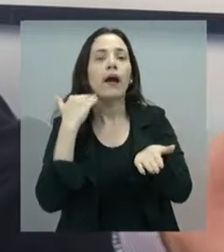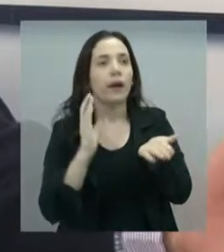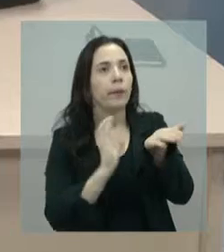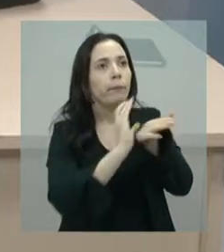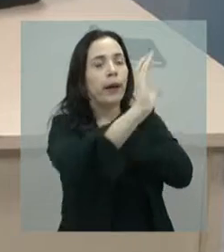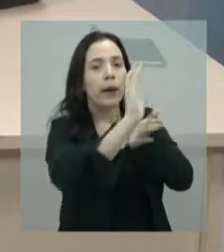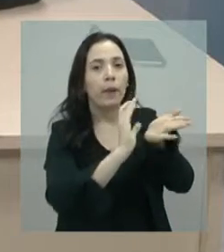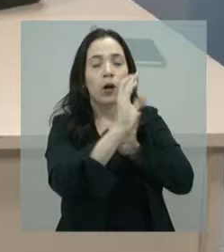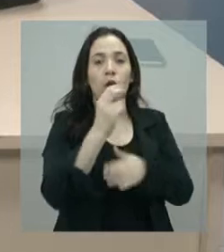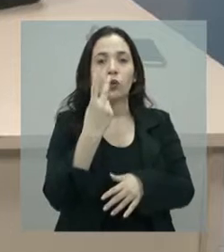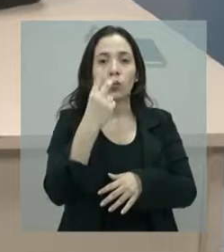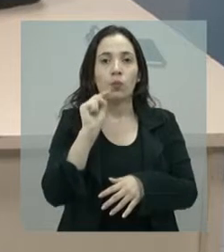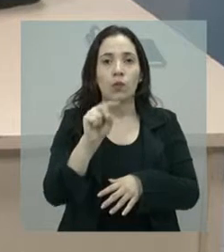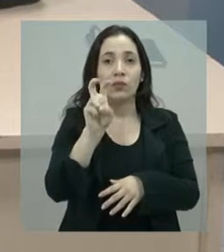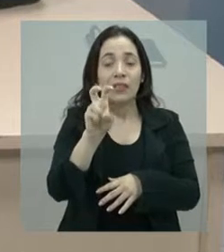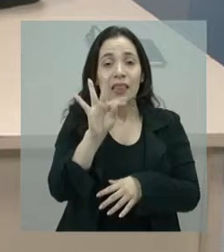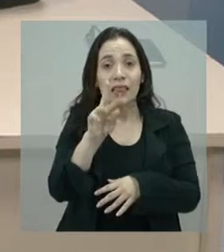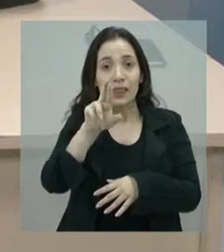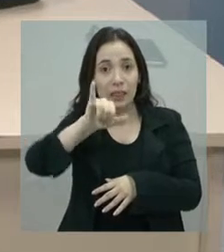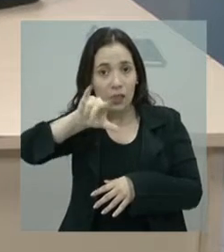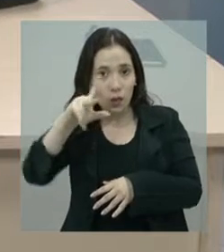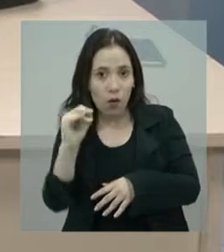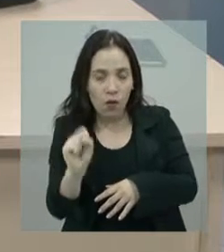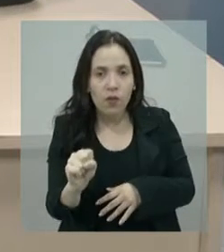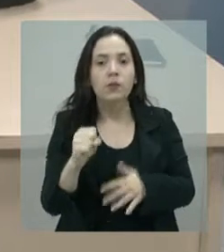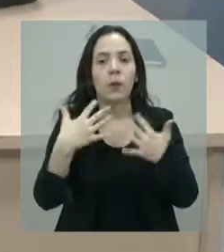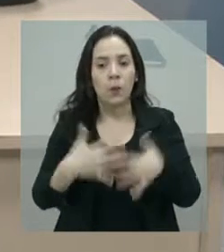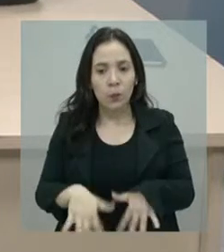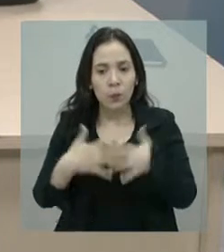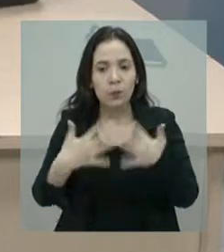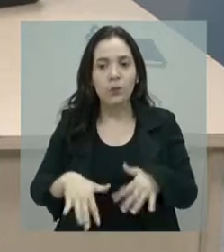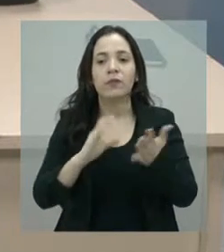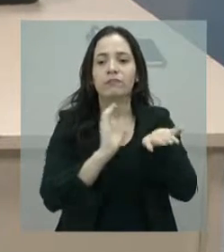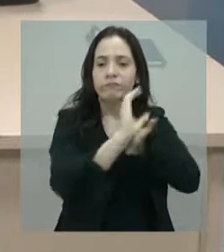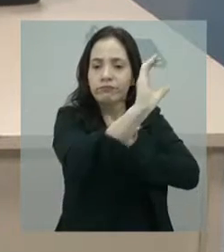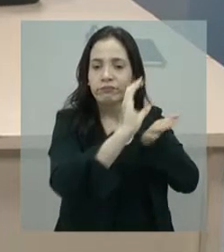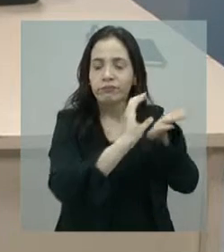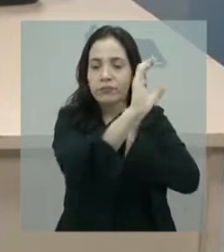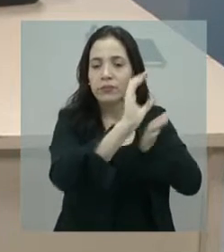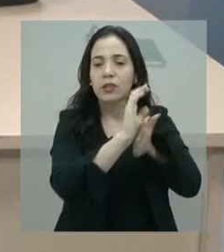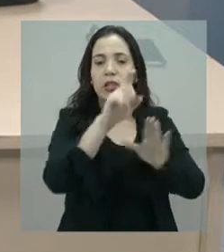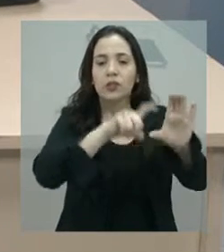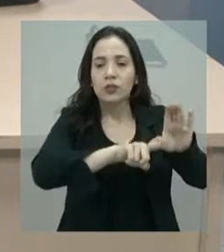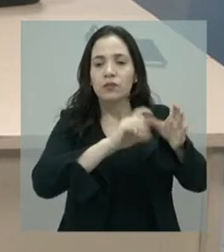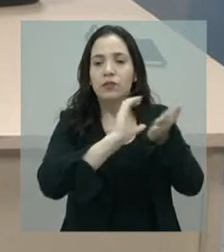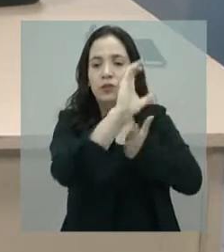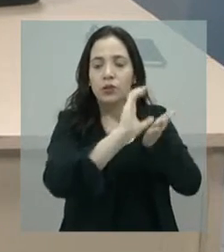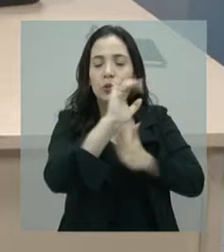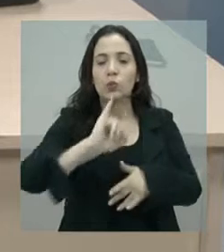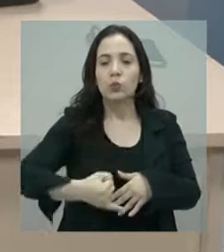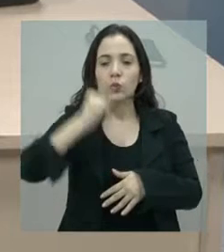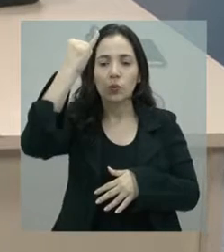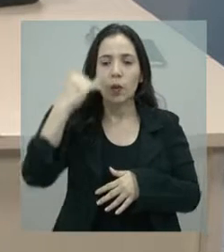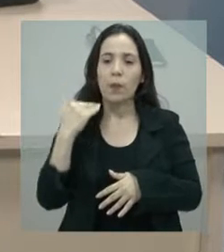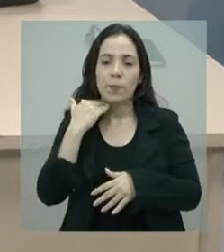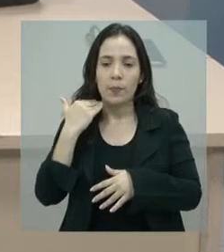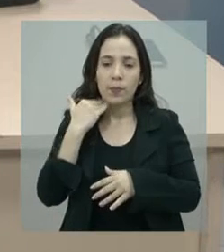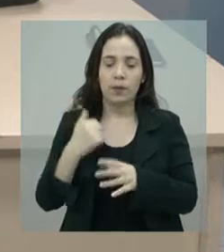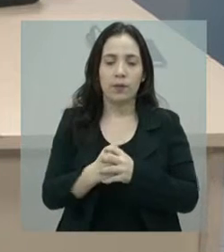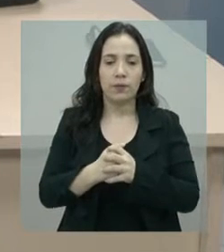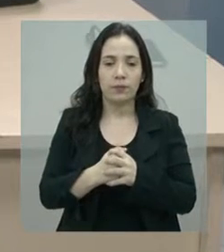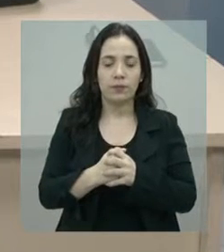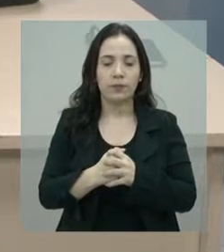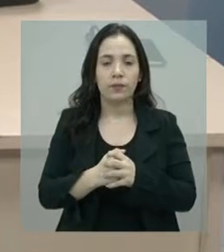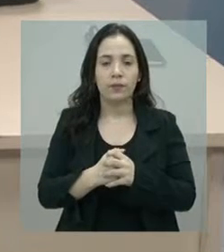2,5 trilhões, mais ou menos 700 bilhões. 1 bilhão vai só para rolar a dívida, pagar a dívida e pagar juros. Pagar juros. Né? E deputado,